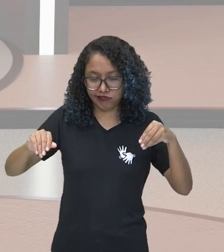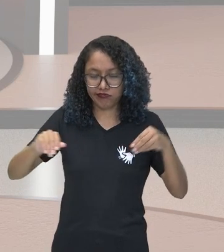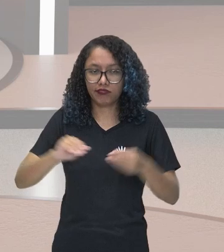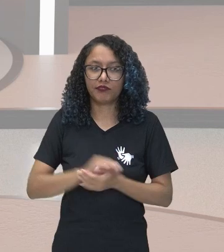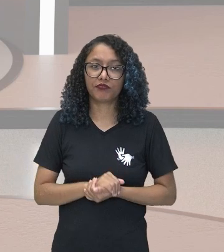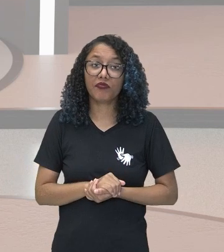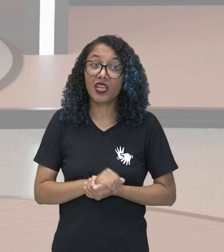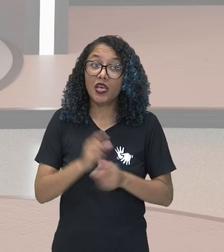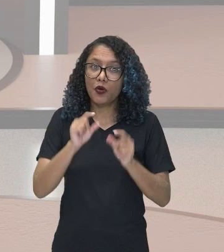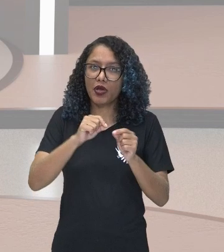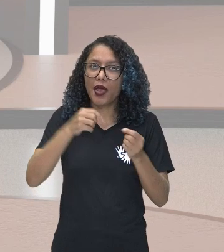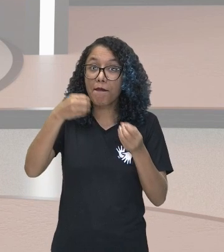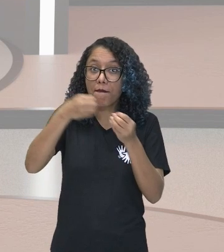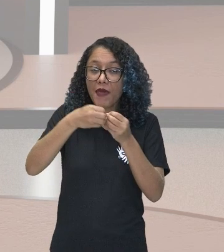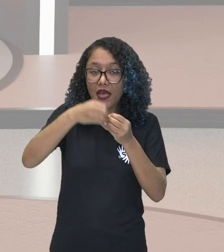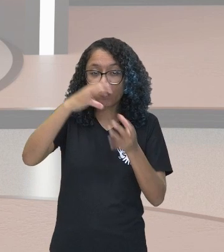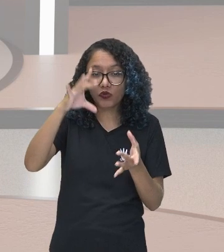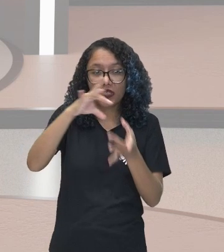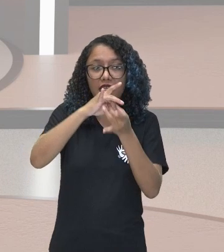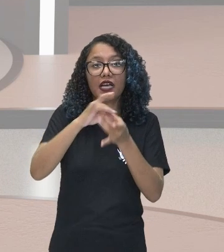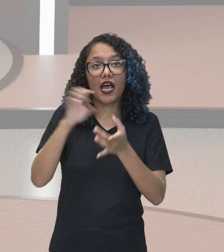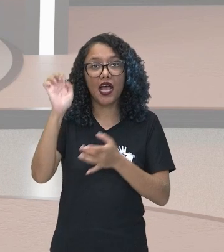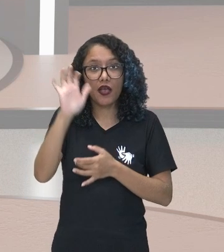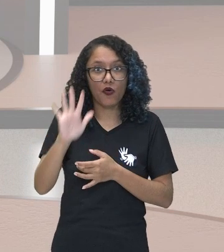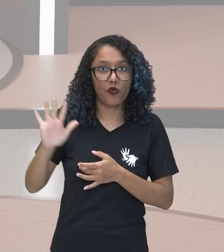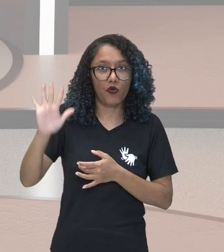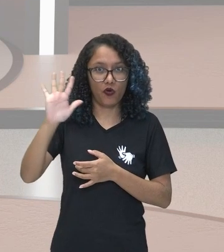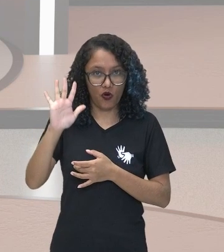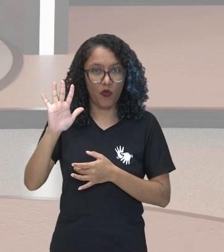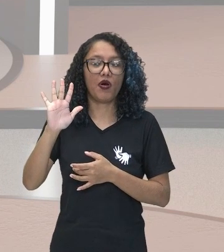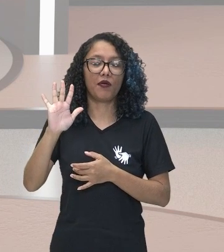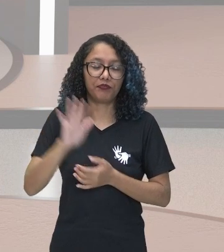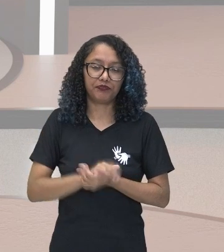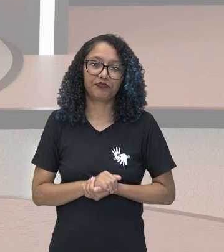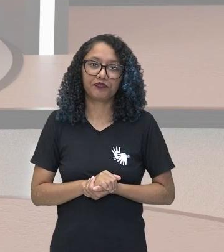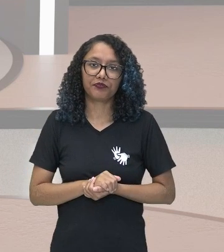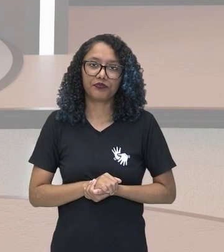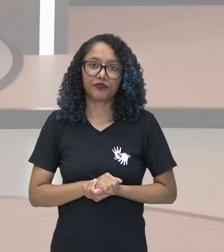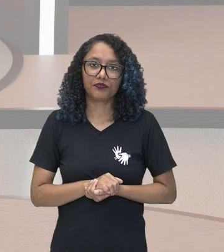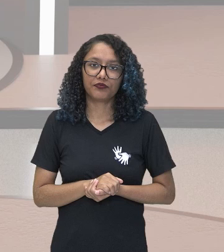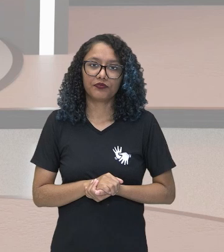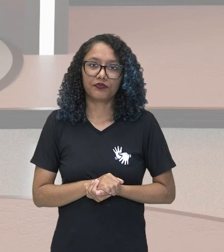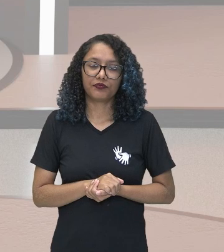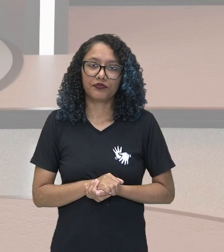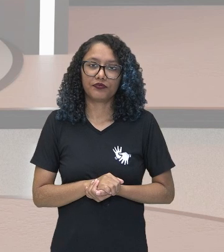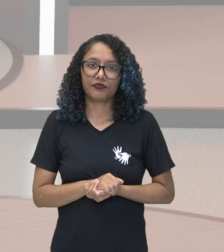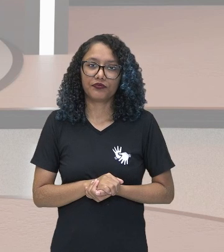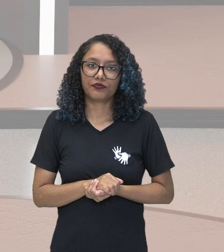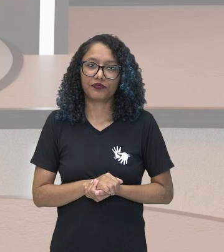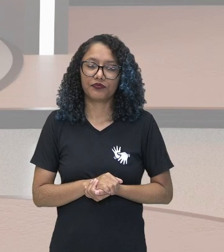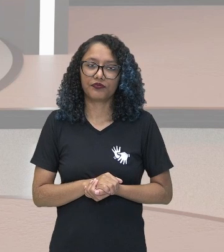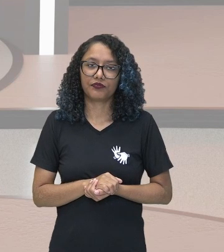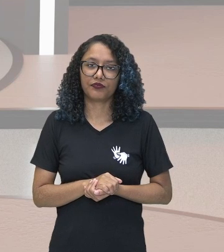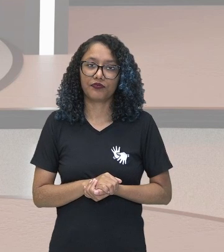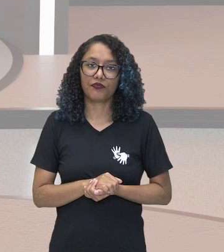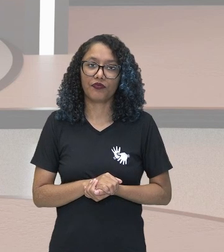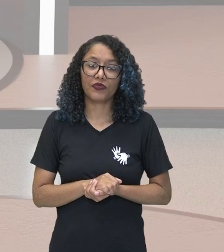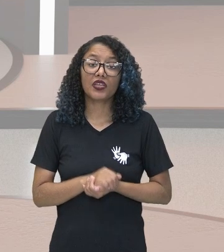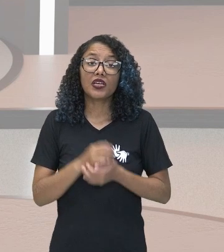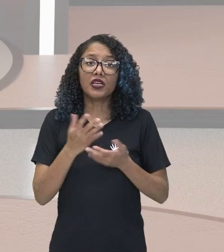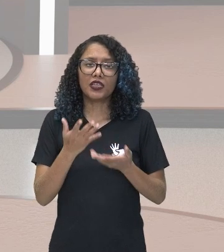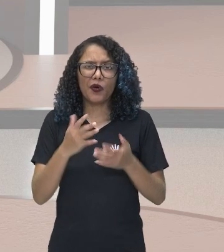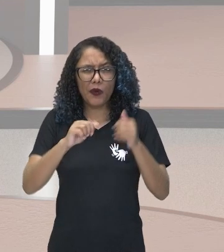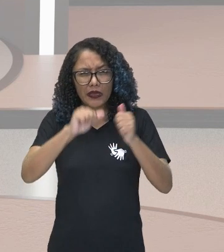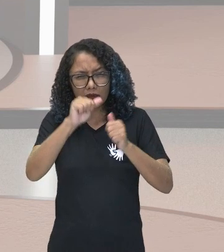iremos estudar, tá bom, gente? Agora, a localização do continente africano, analisando